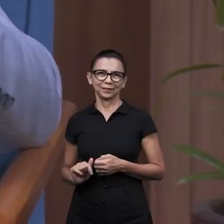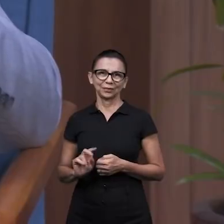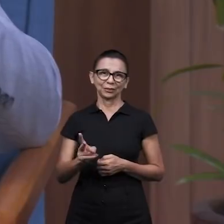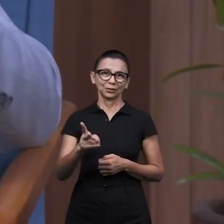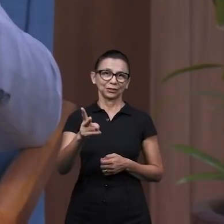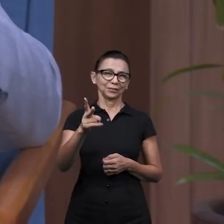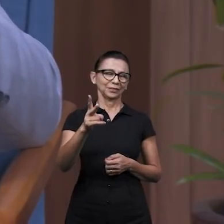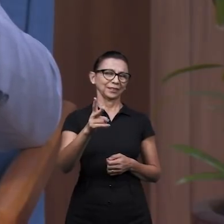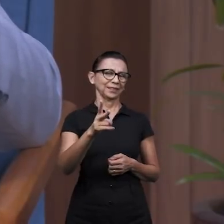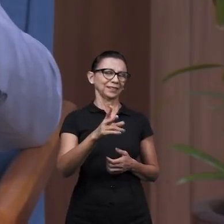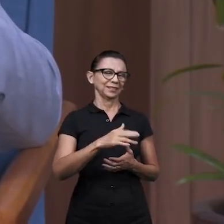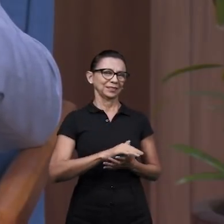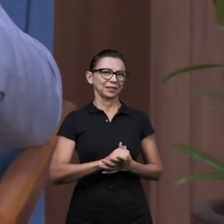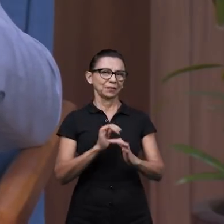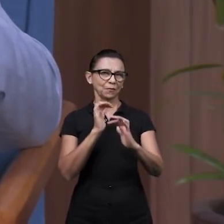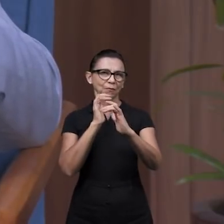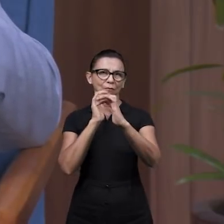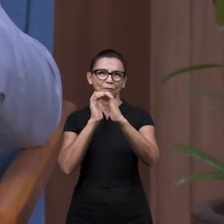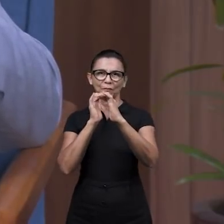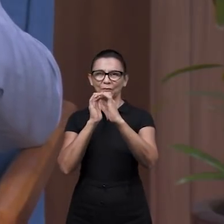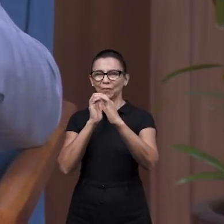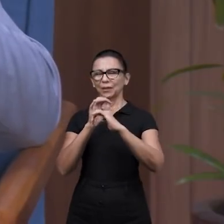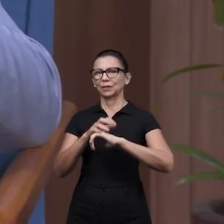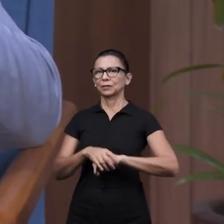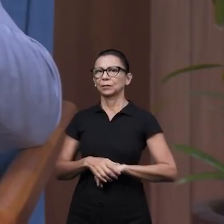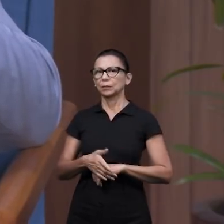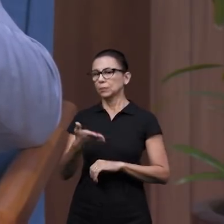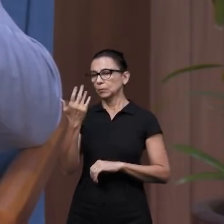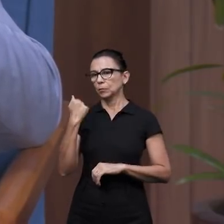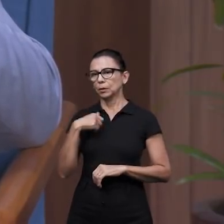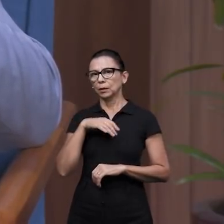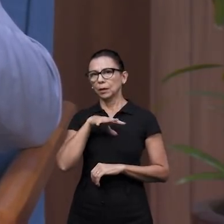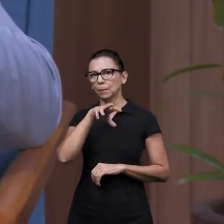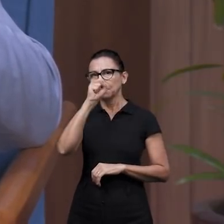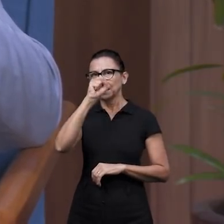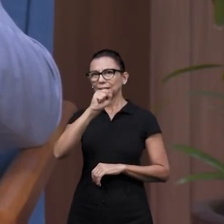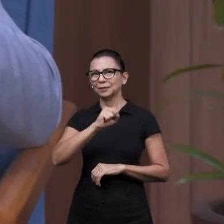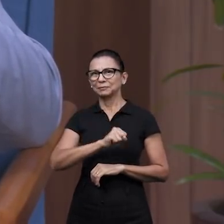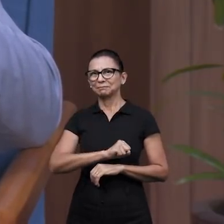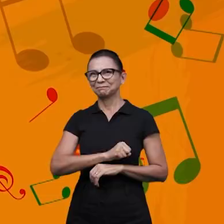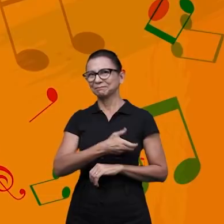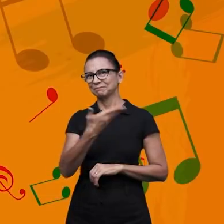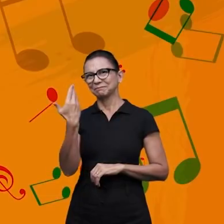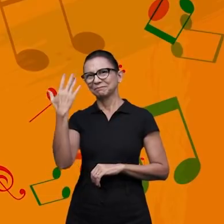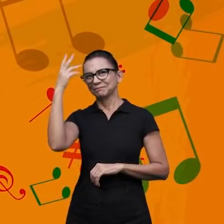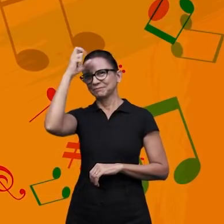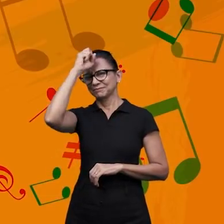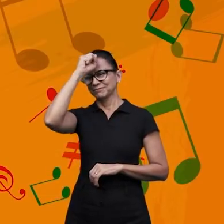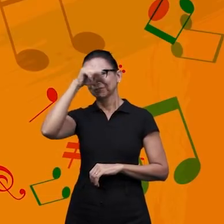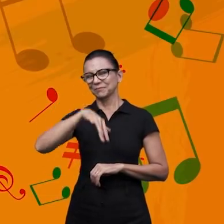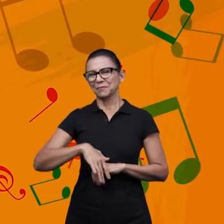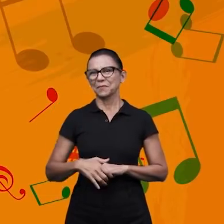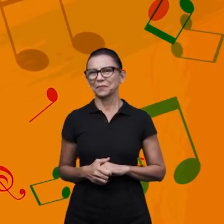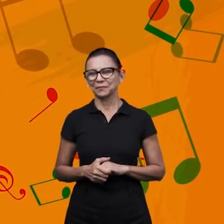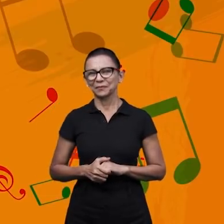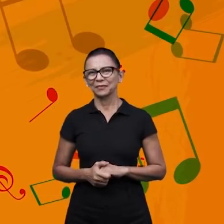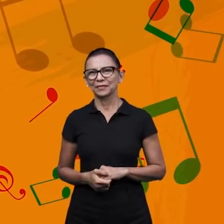doce. Então, você já sabe, né? Pega o seu instrumento e vamos aprender.